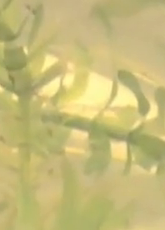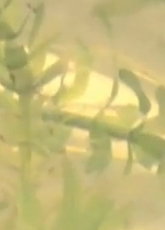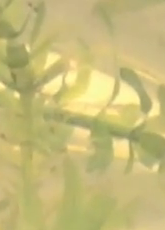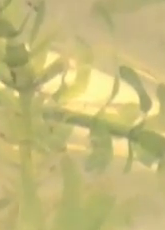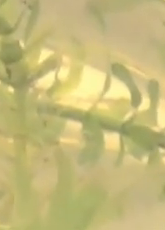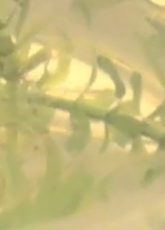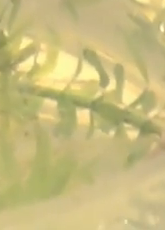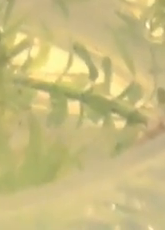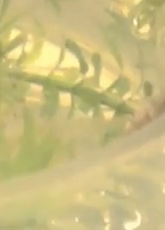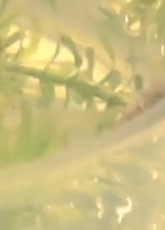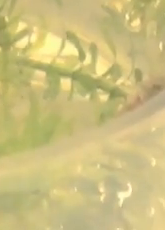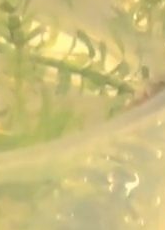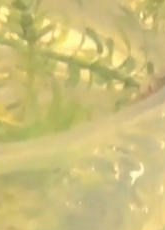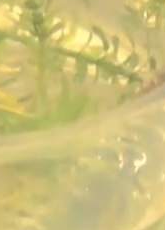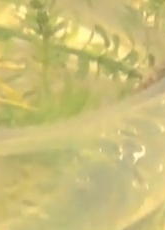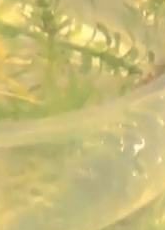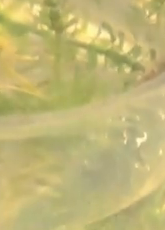Thank you.